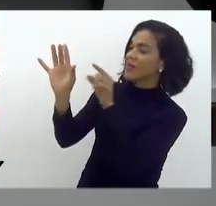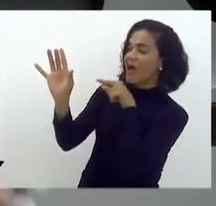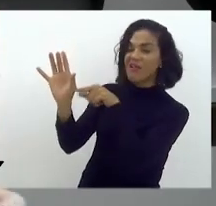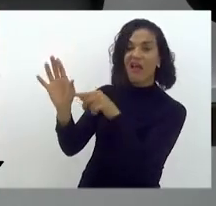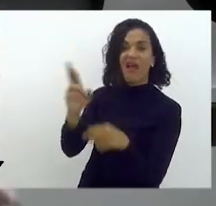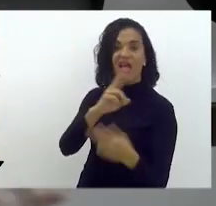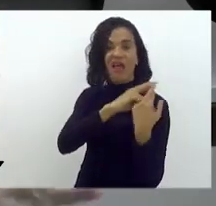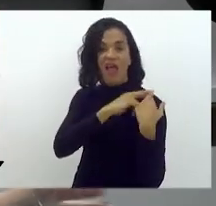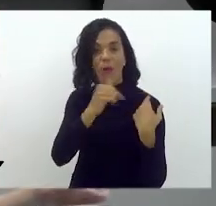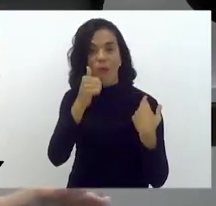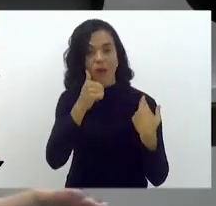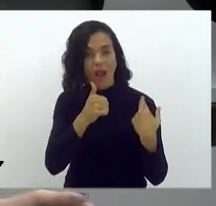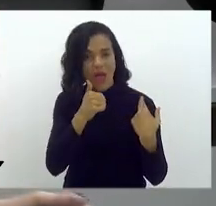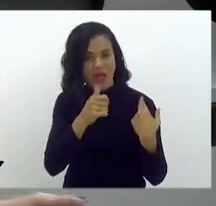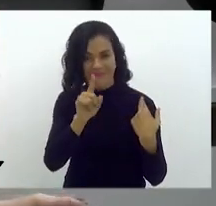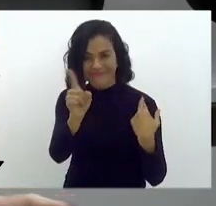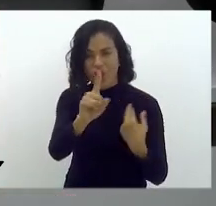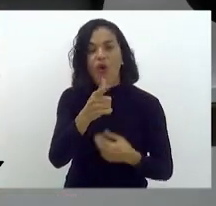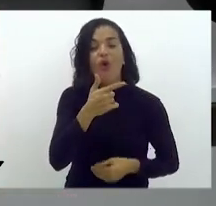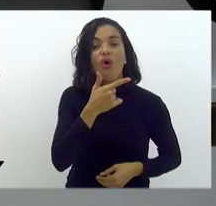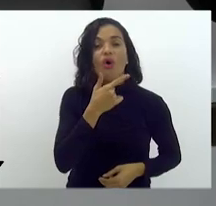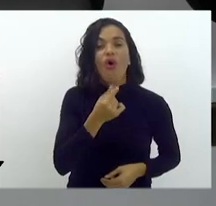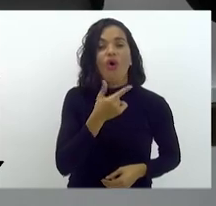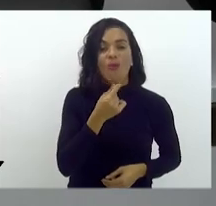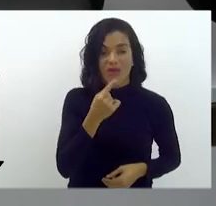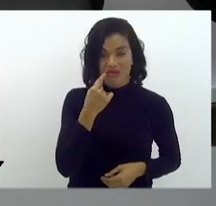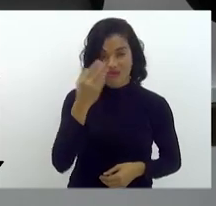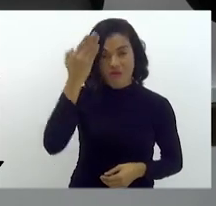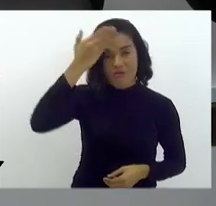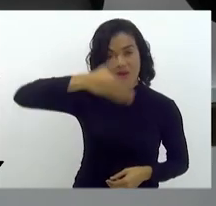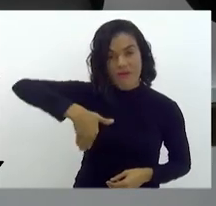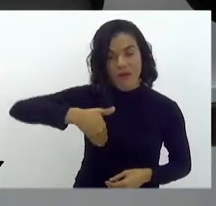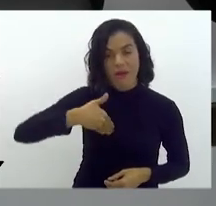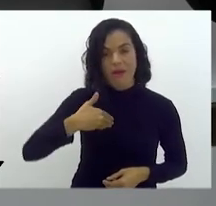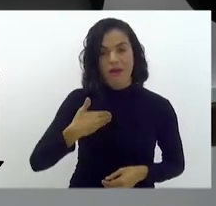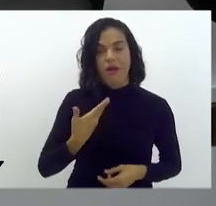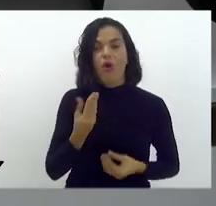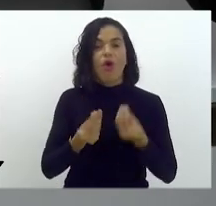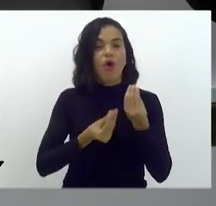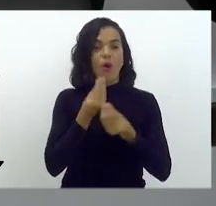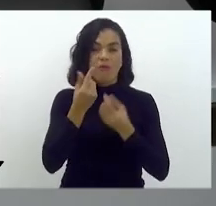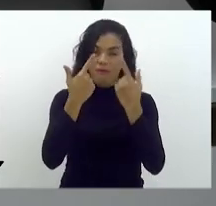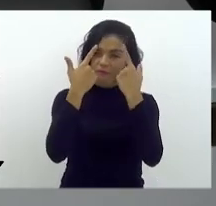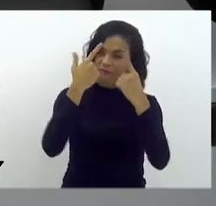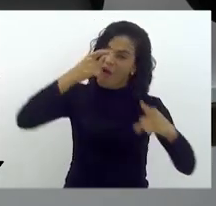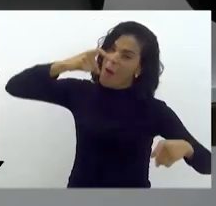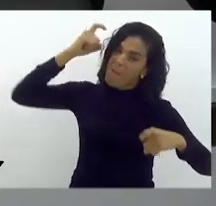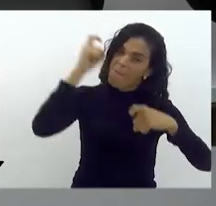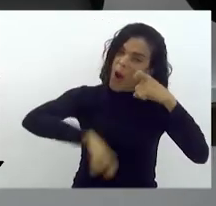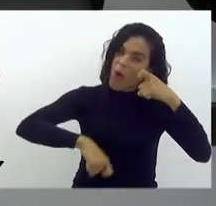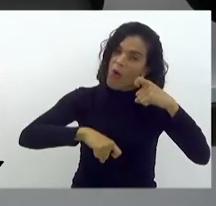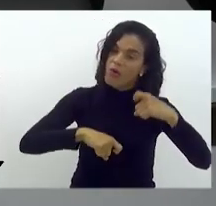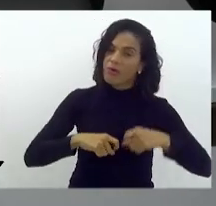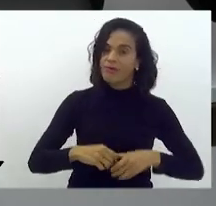o homem não a mulher não tem essa liberdade plena e eu vou te mostrar na forma de uma violência sexual